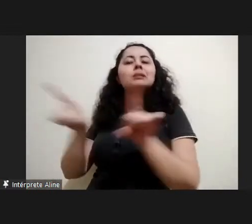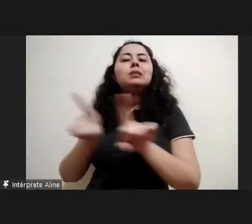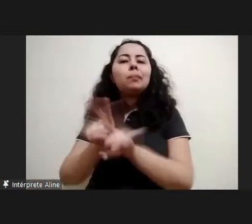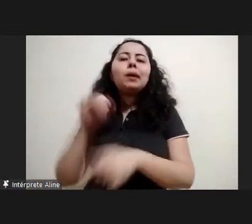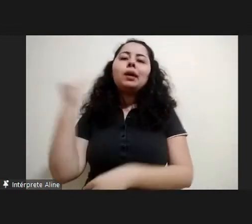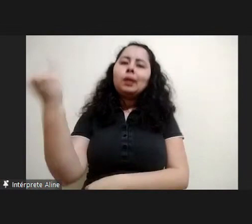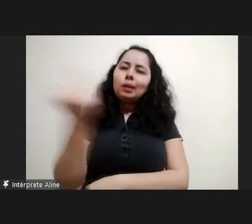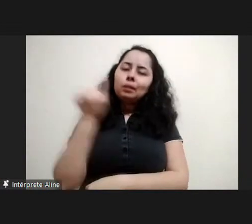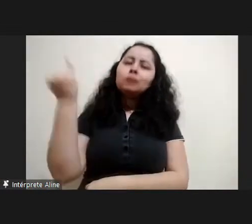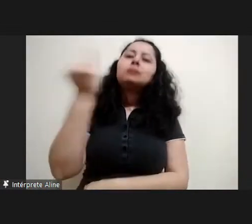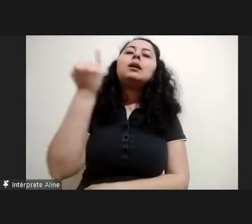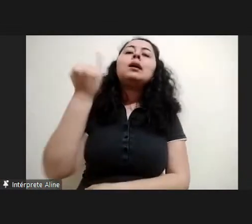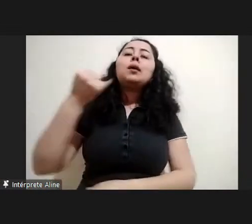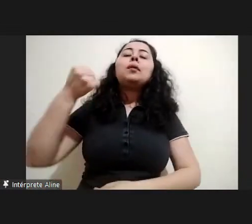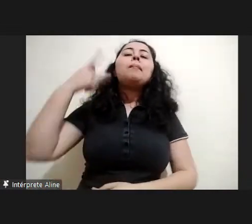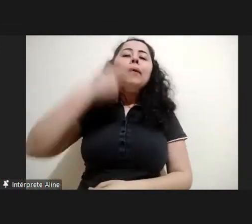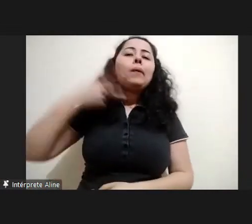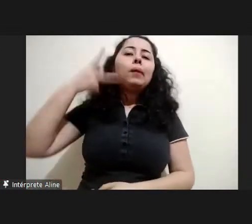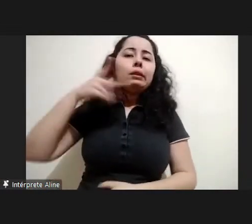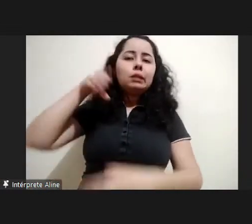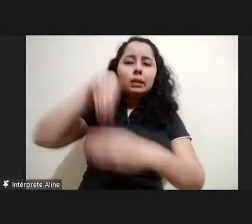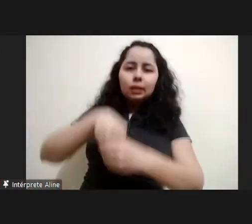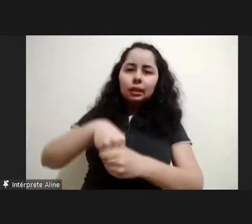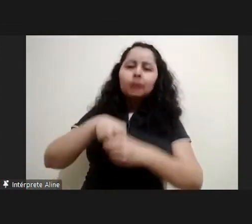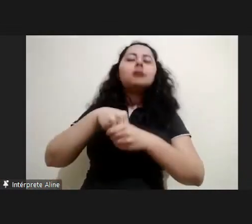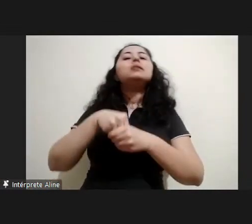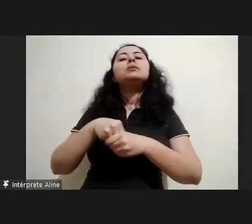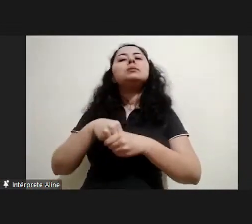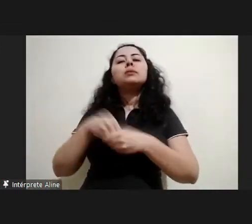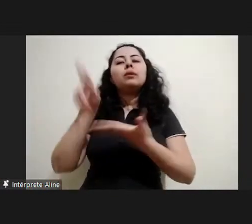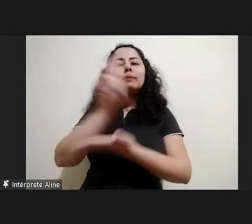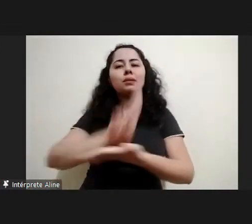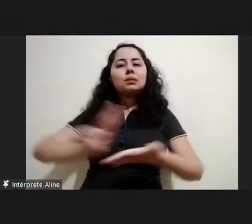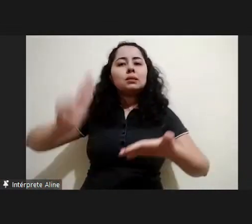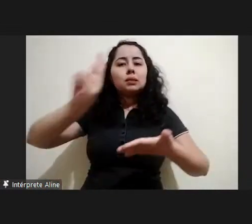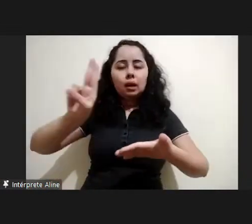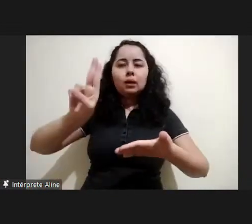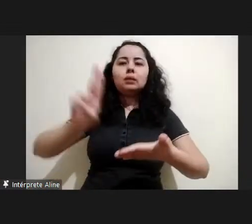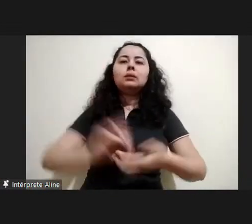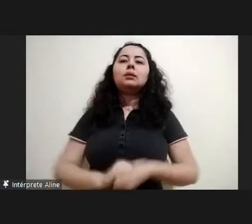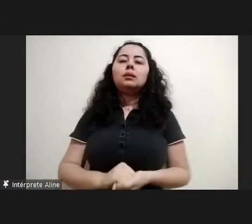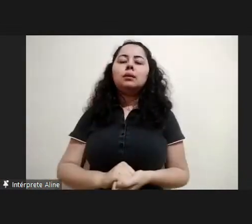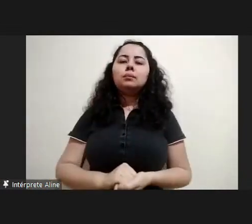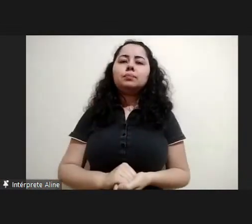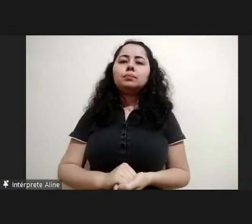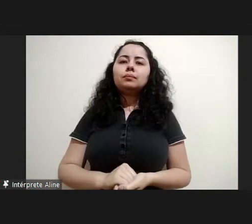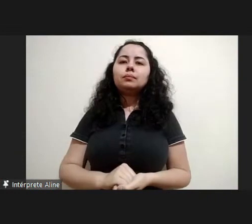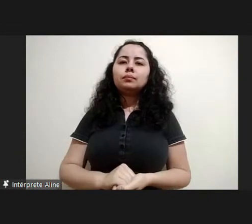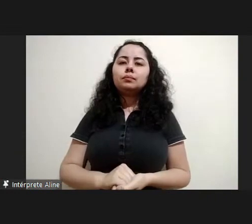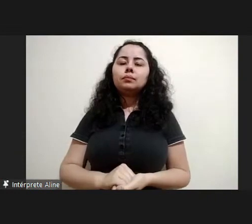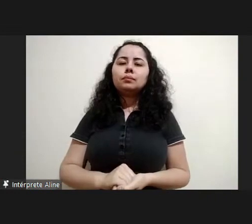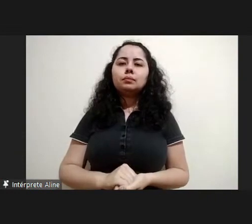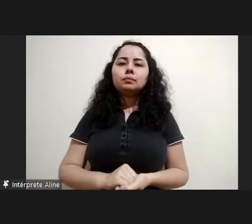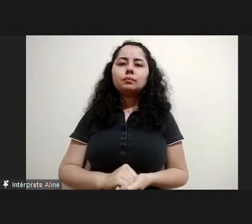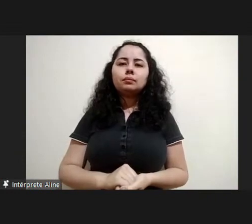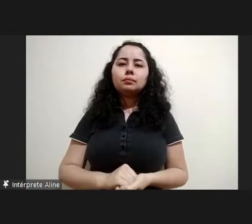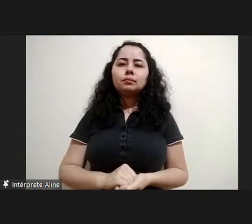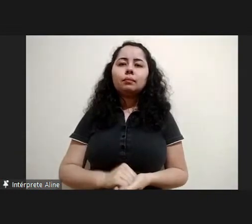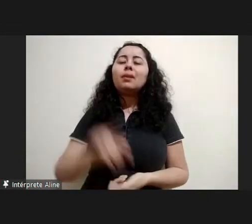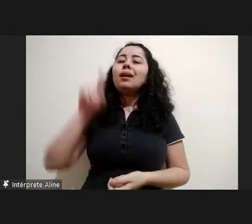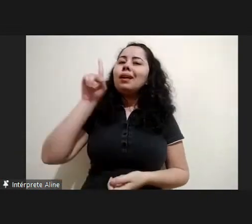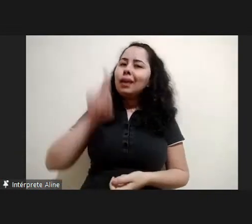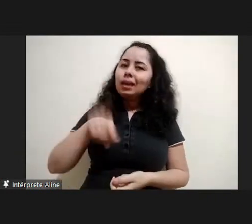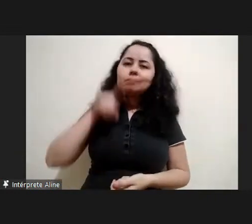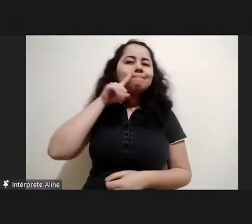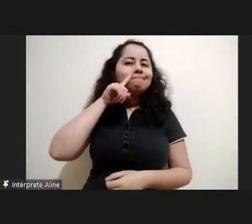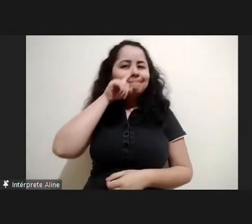das universidades, sem dúvida nenhuma, se configura em mais uma grande ameaça.